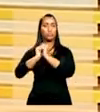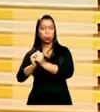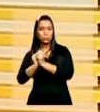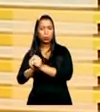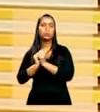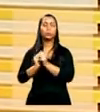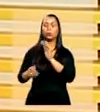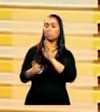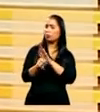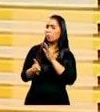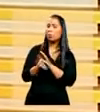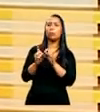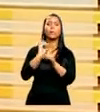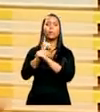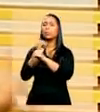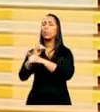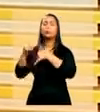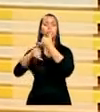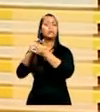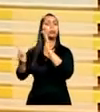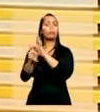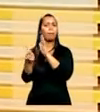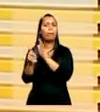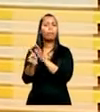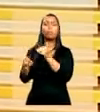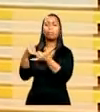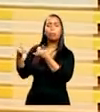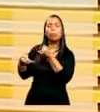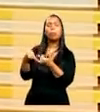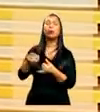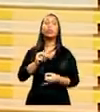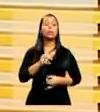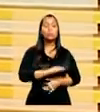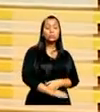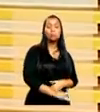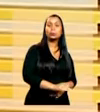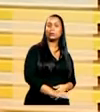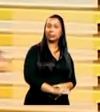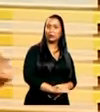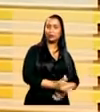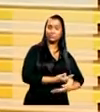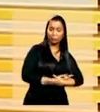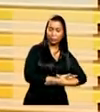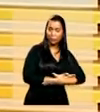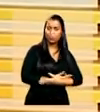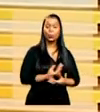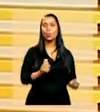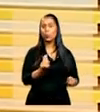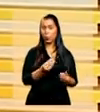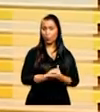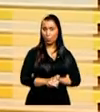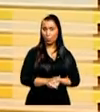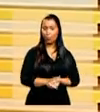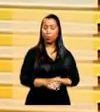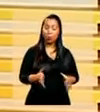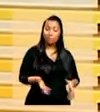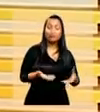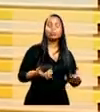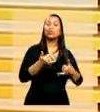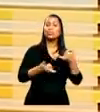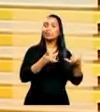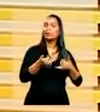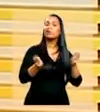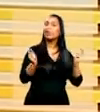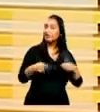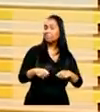brincam juntas, elas mesmas encontram uma brincadeira para fazer. E com os pequenininhos, os bebezinhos, por exemplo, que tipo de estímulos,